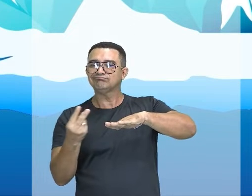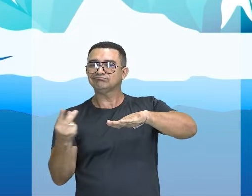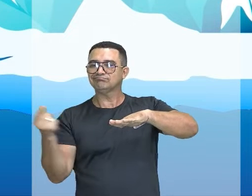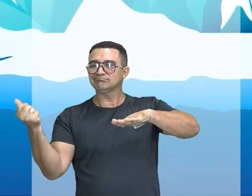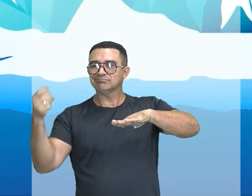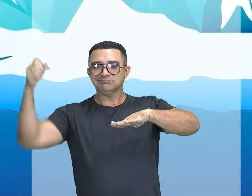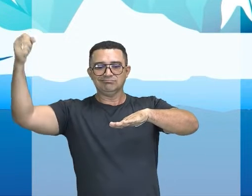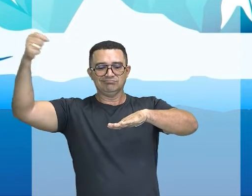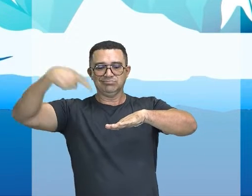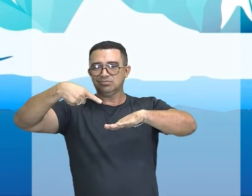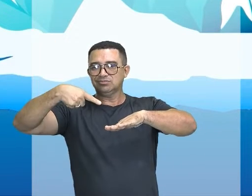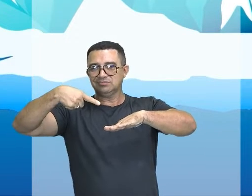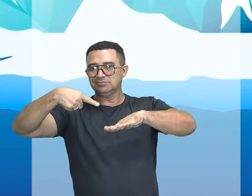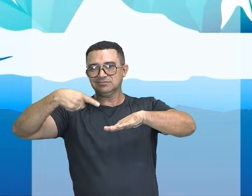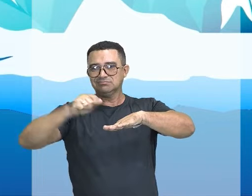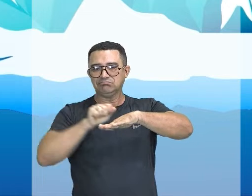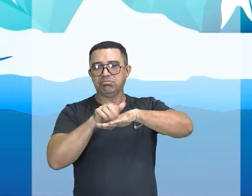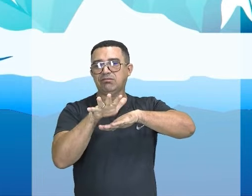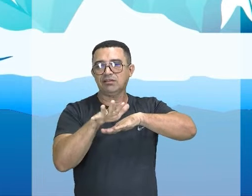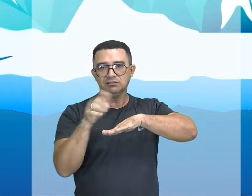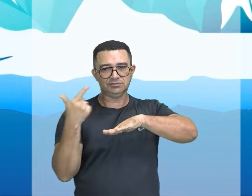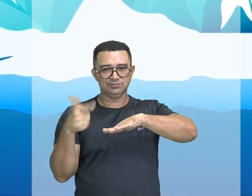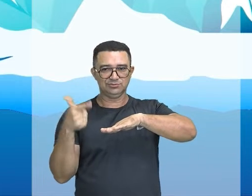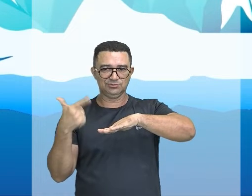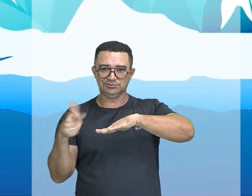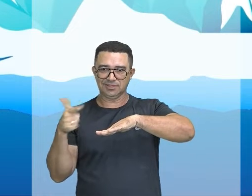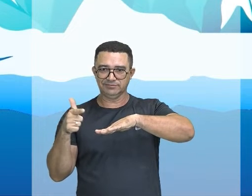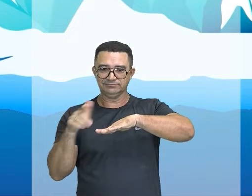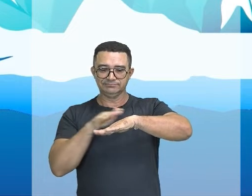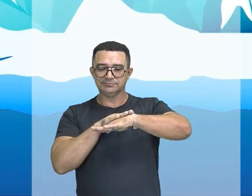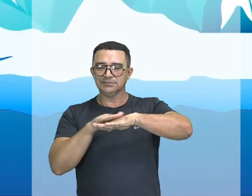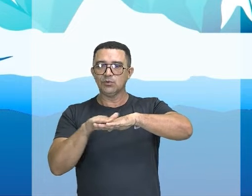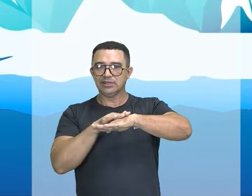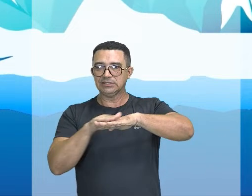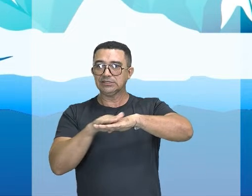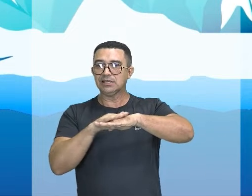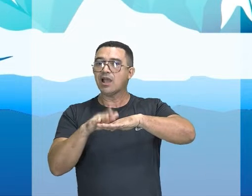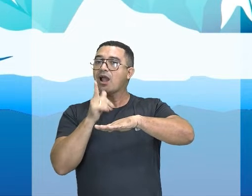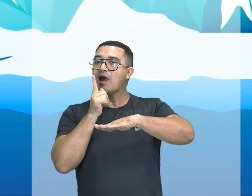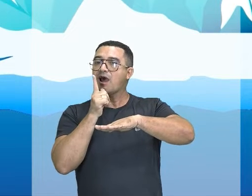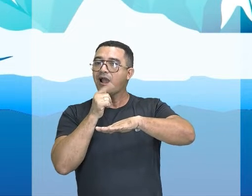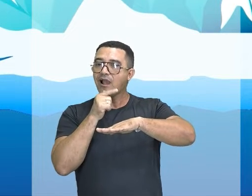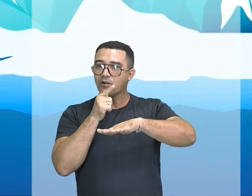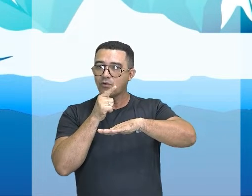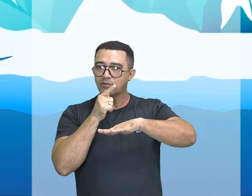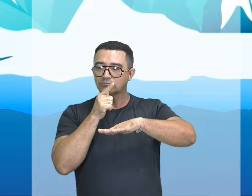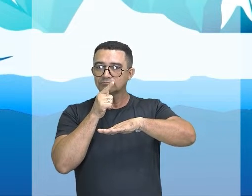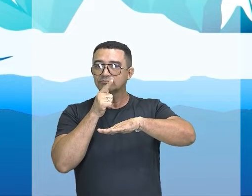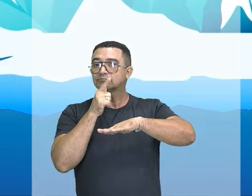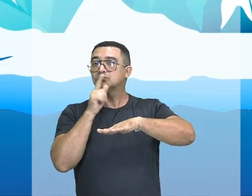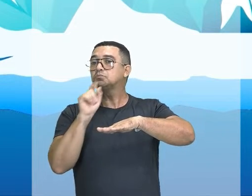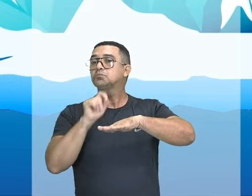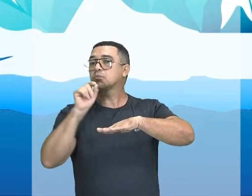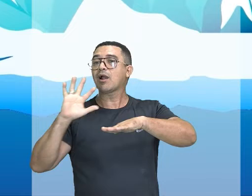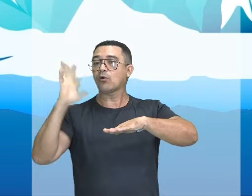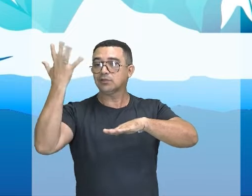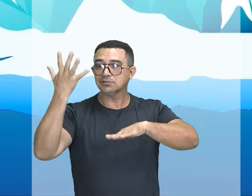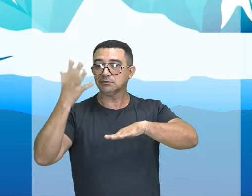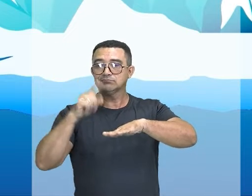de refletir vai diminuir. Logo, essa massa de água aí que formou, ela